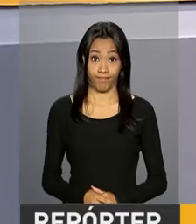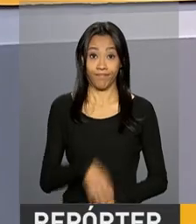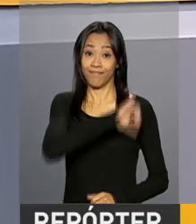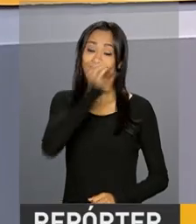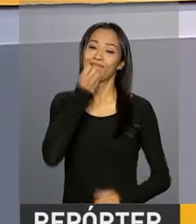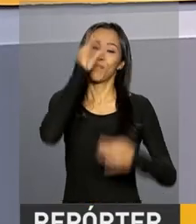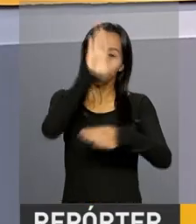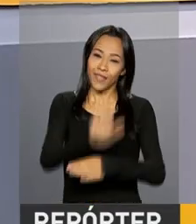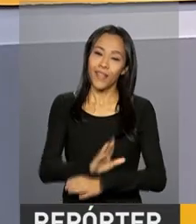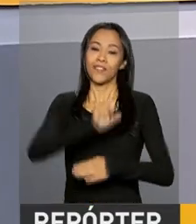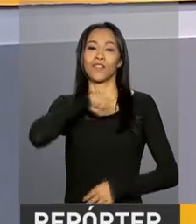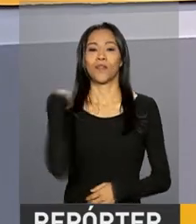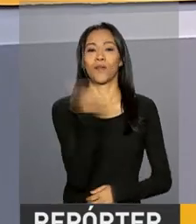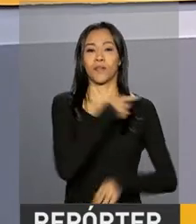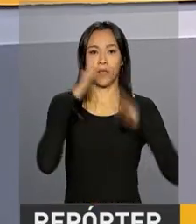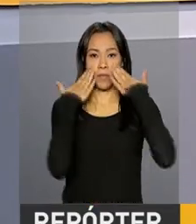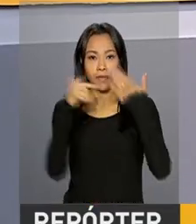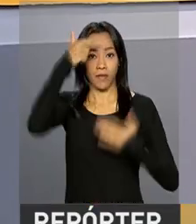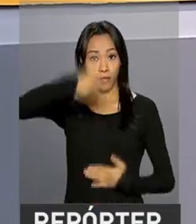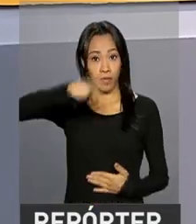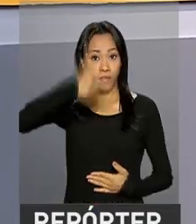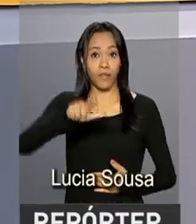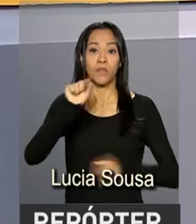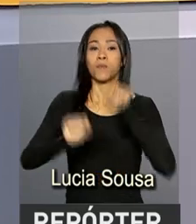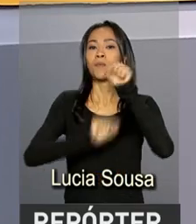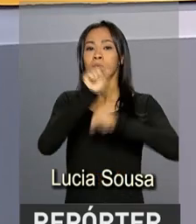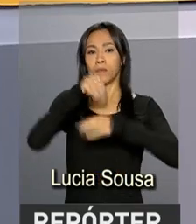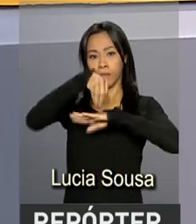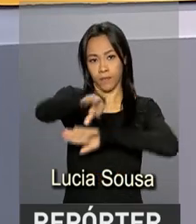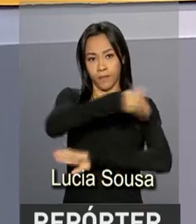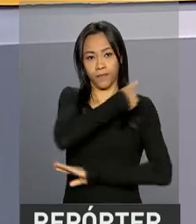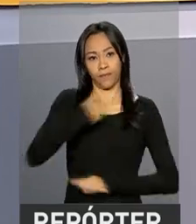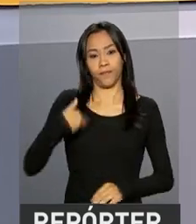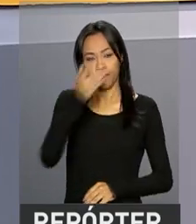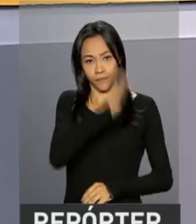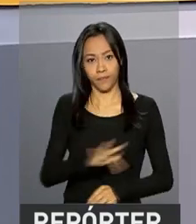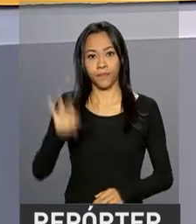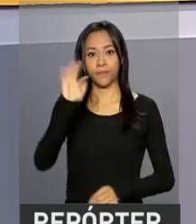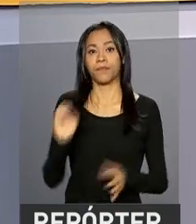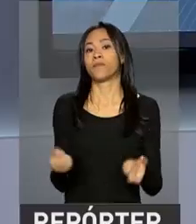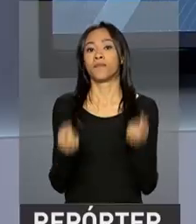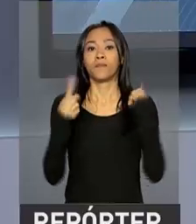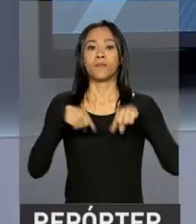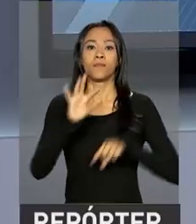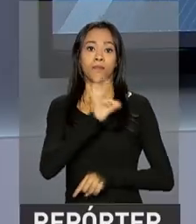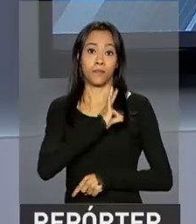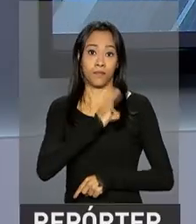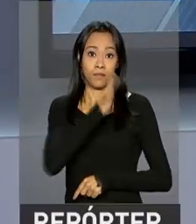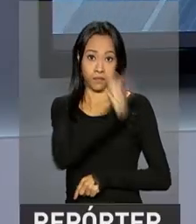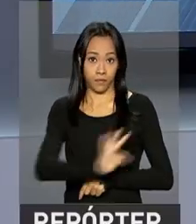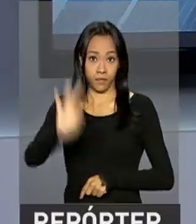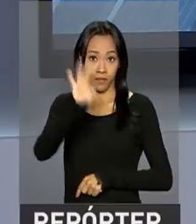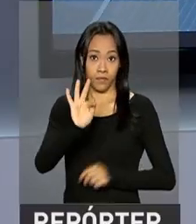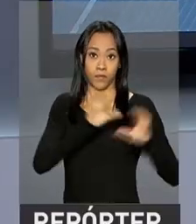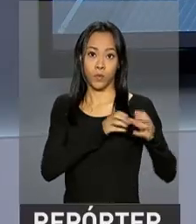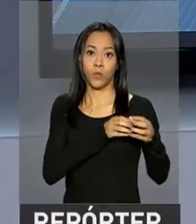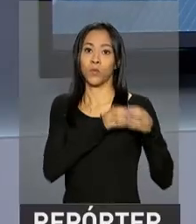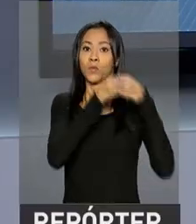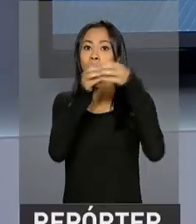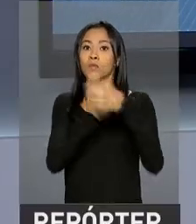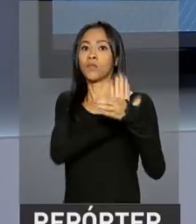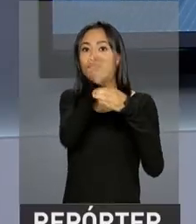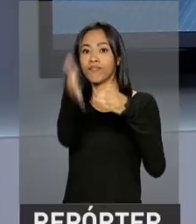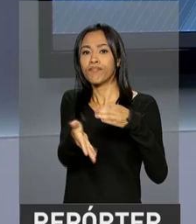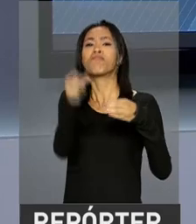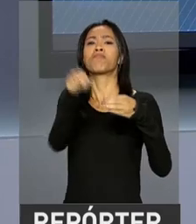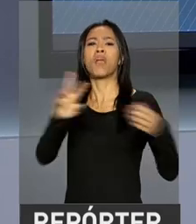Olá, boa tarde. Estamos de volta com o repórter NBR e as notícias do governo federal. A Polícia Federal enviou uma equipe para a